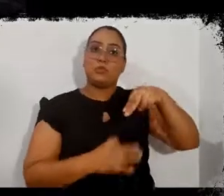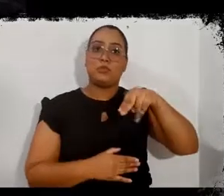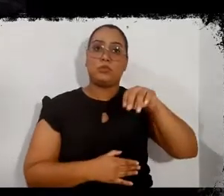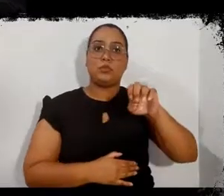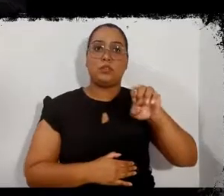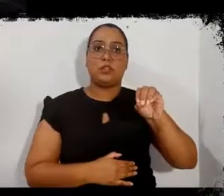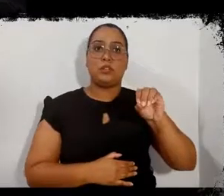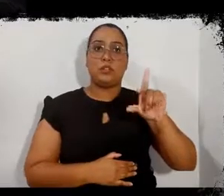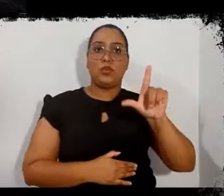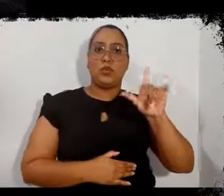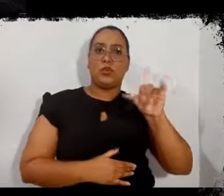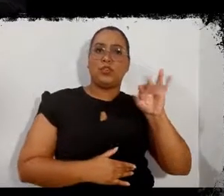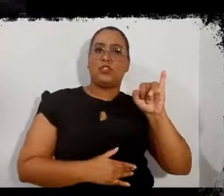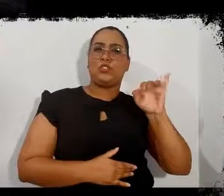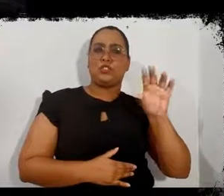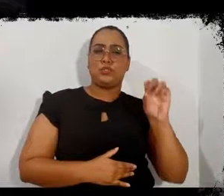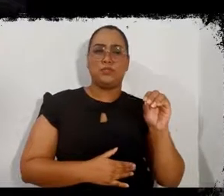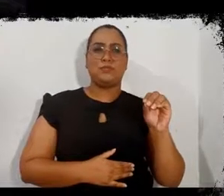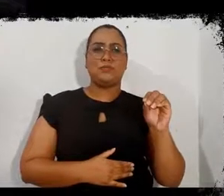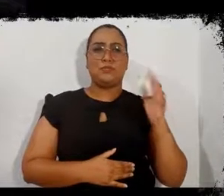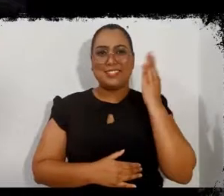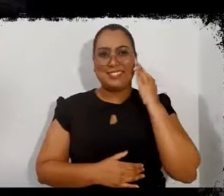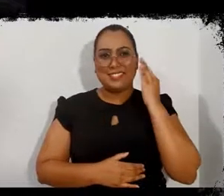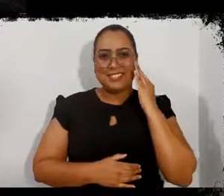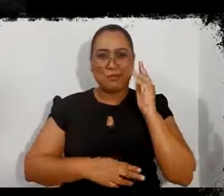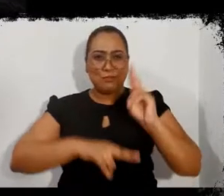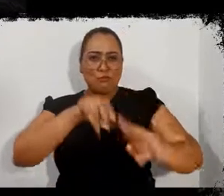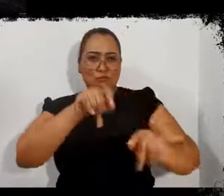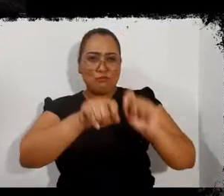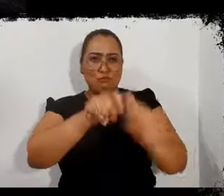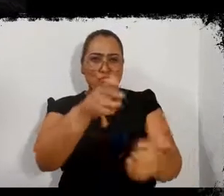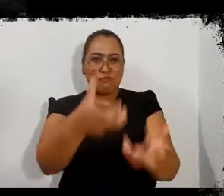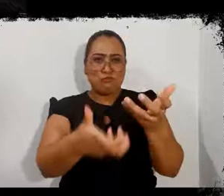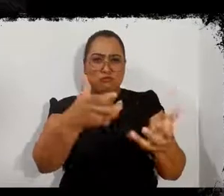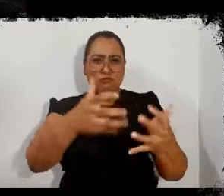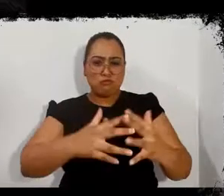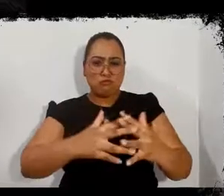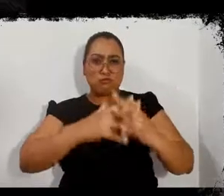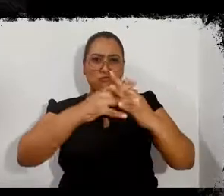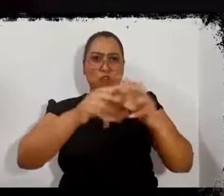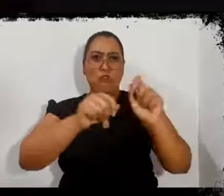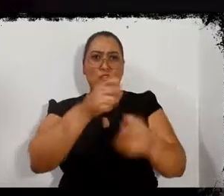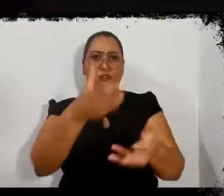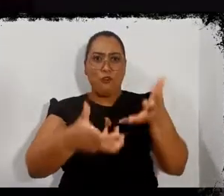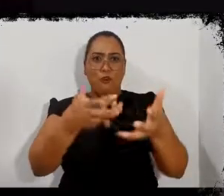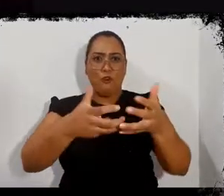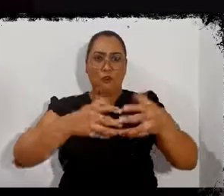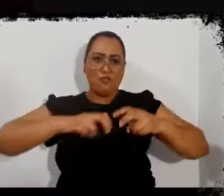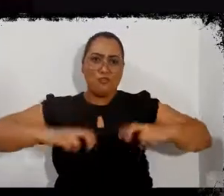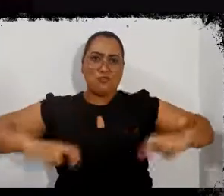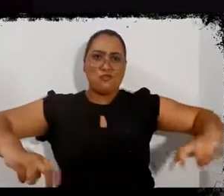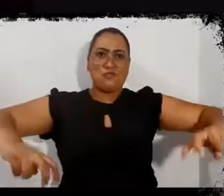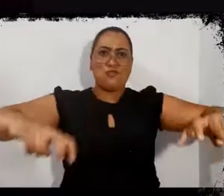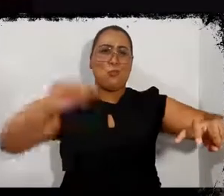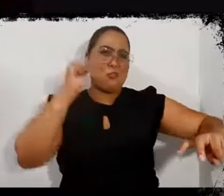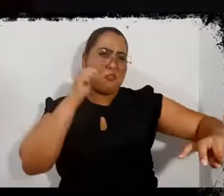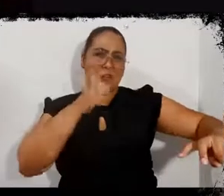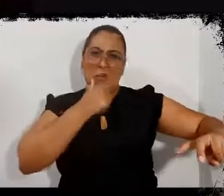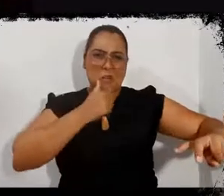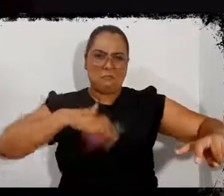em volta do fogo, homens e mulheres contavam e ouviam histórias